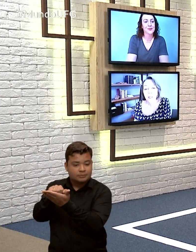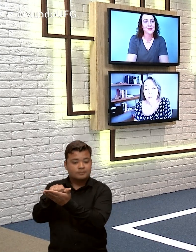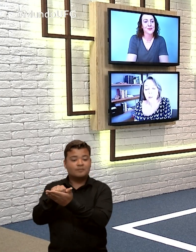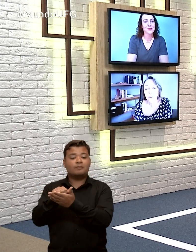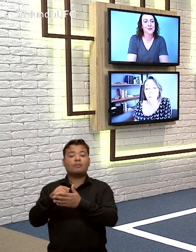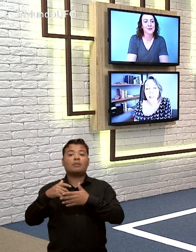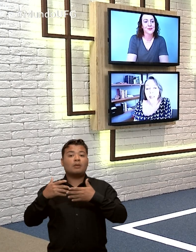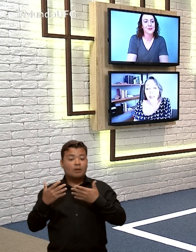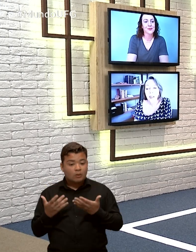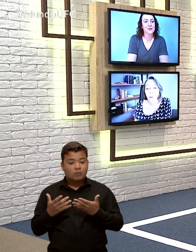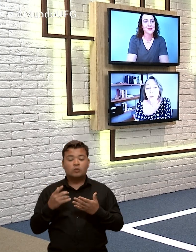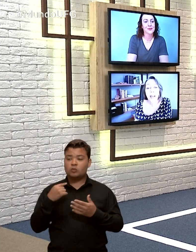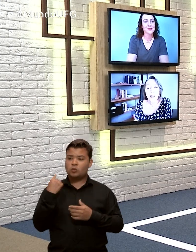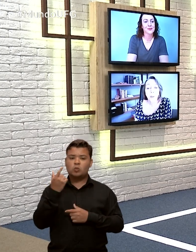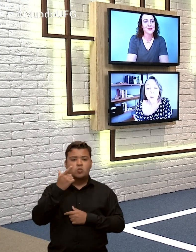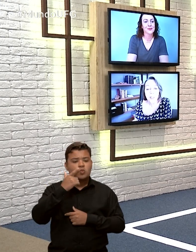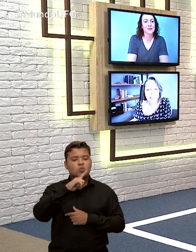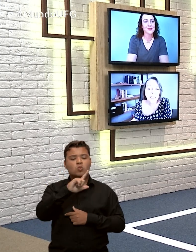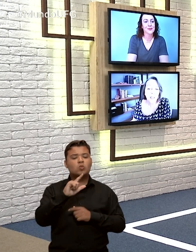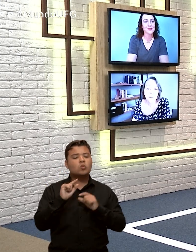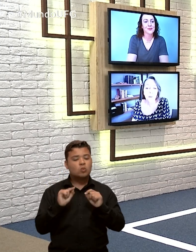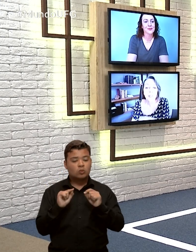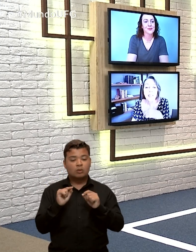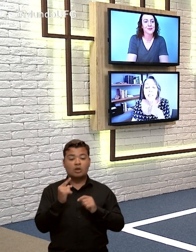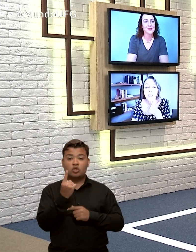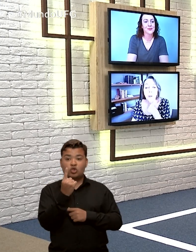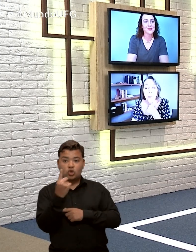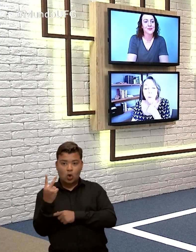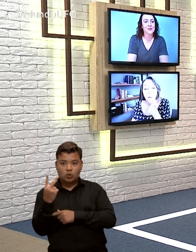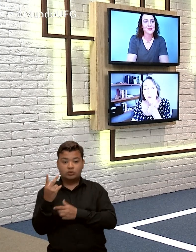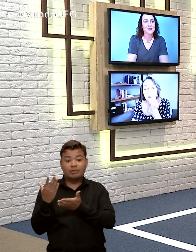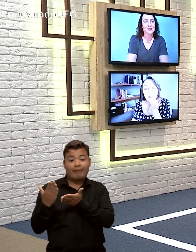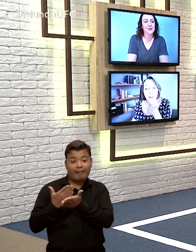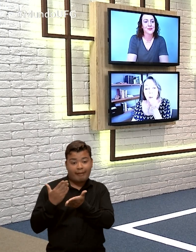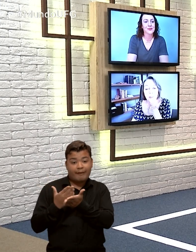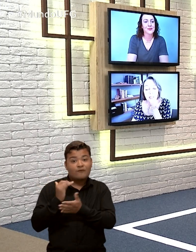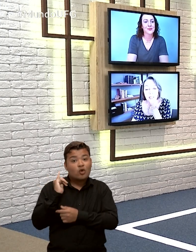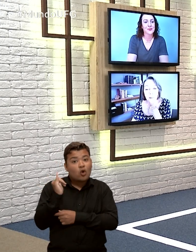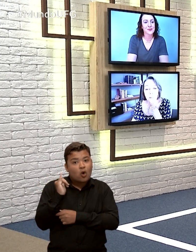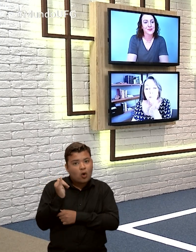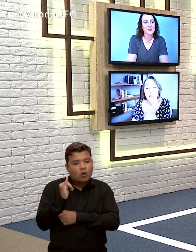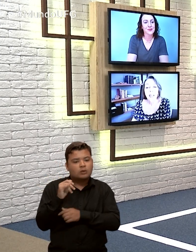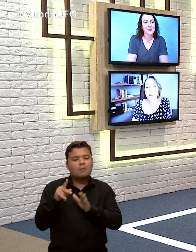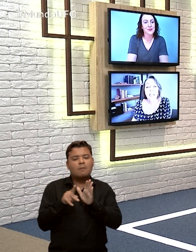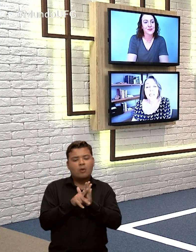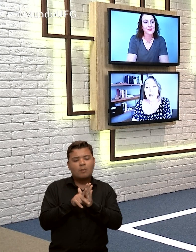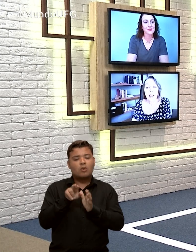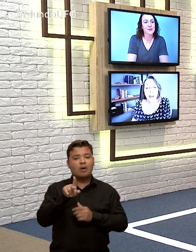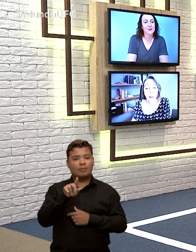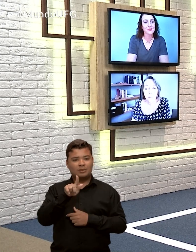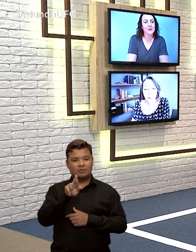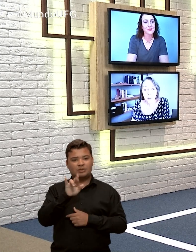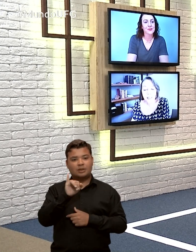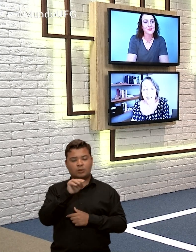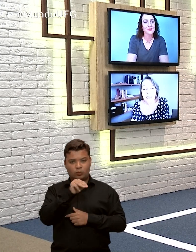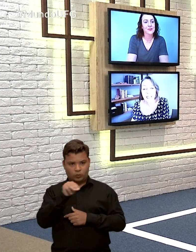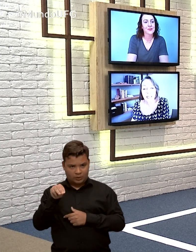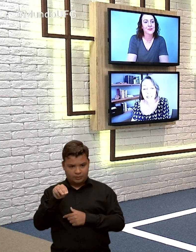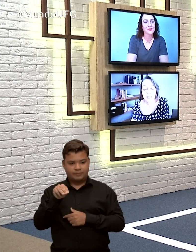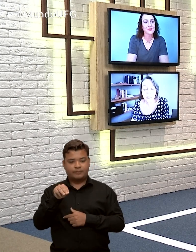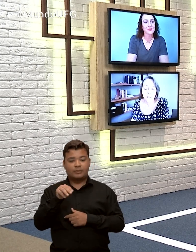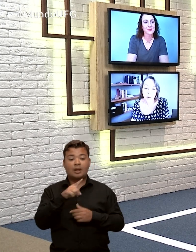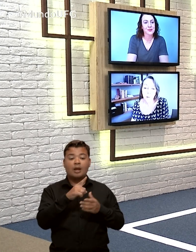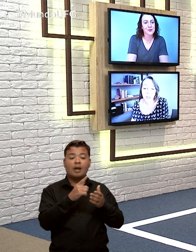com isso, colocar 12 livros de contos dos irmãos Grimm na